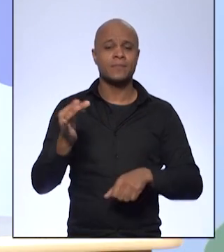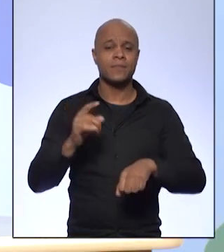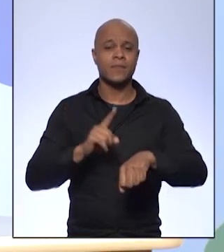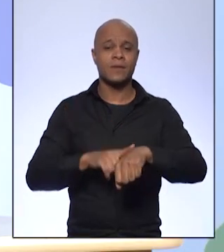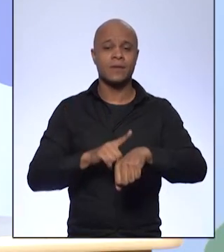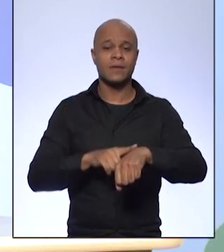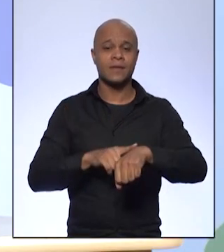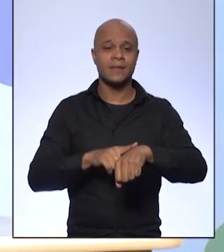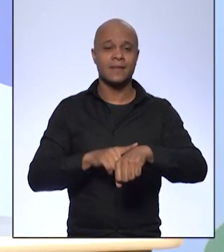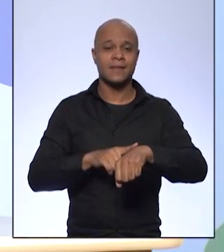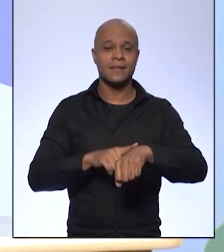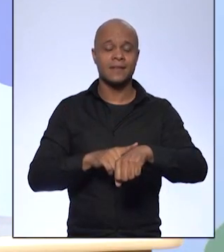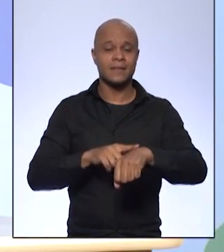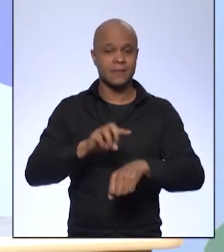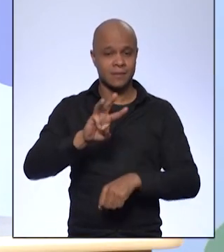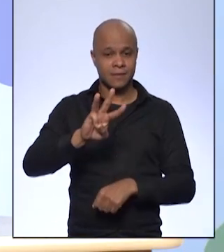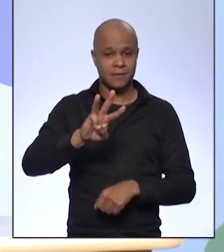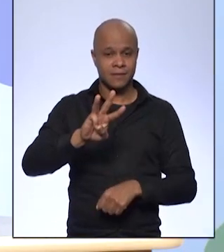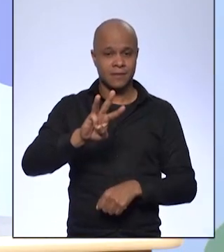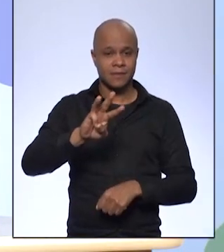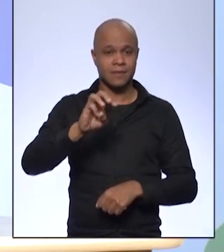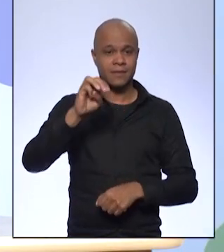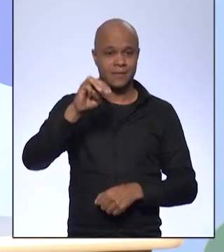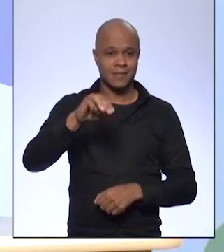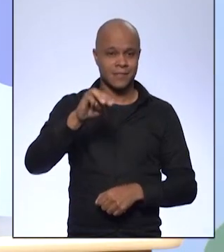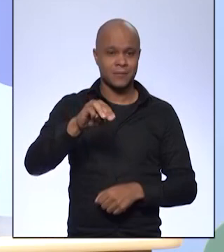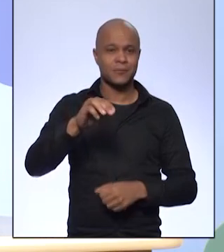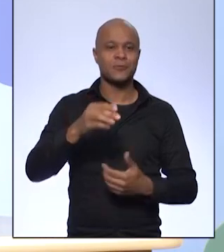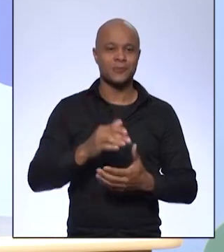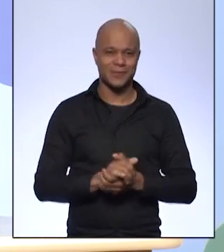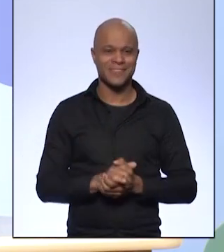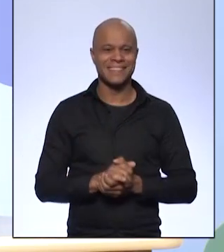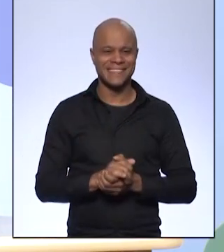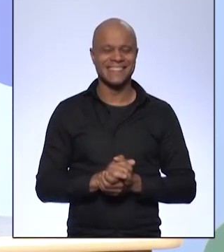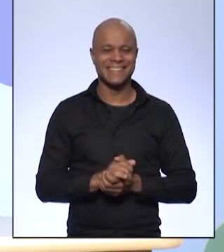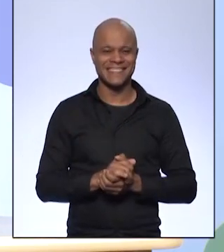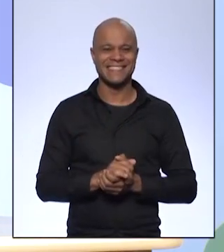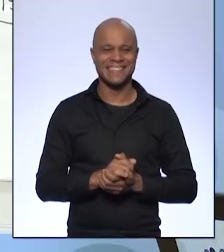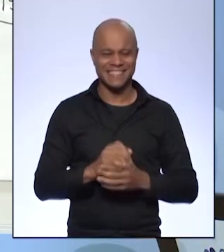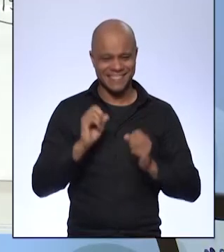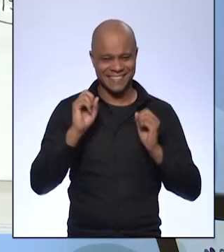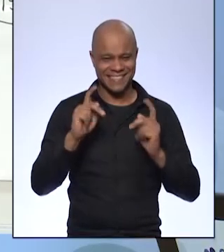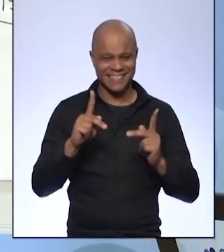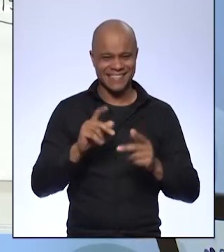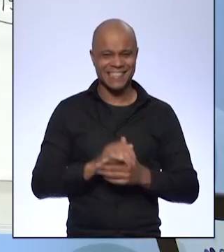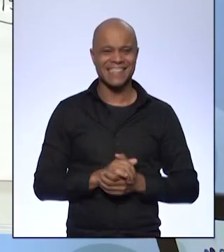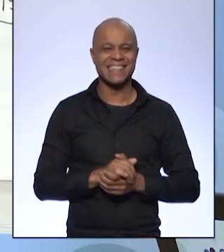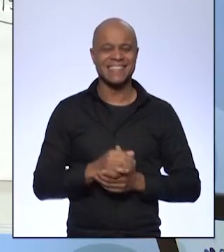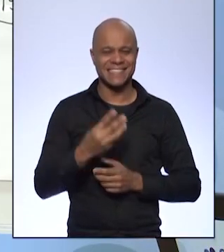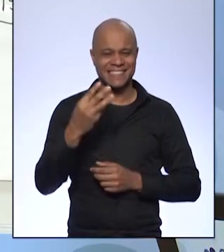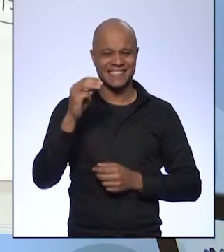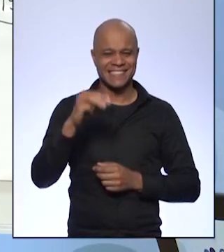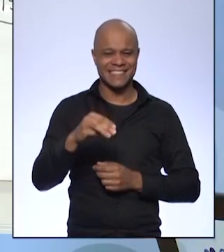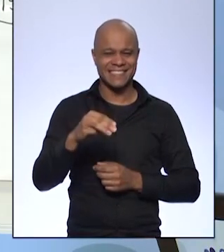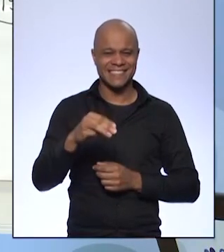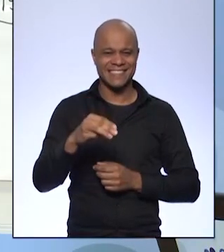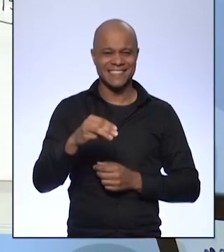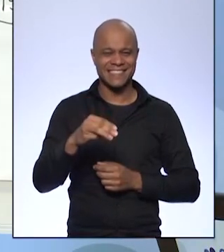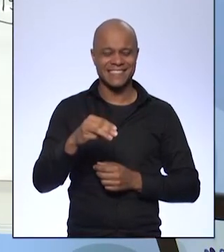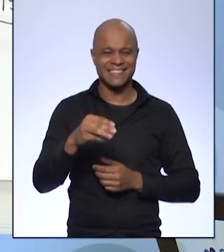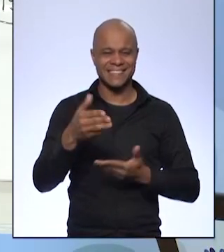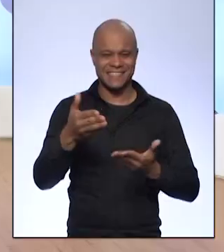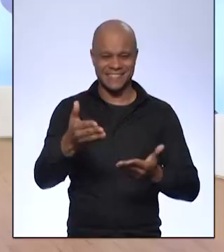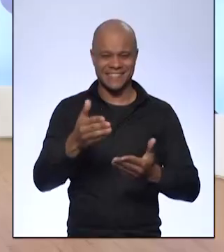continha? Professora Inês, 3 minutos para eles usarem a calculadora e a gente conseguir corrigir, tá bom? Muito bem, pessoal. 3 minutos, vamos lá?